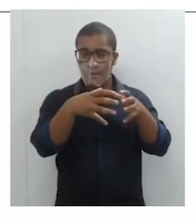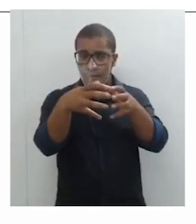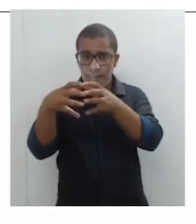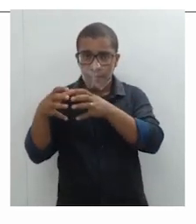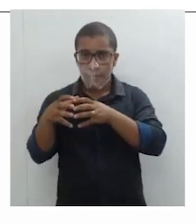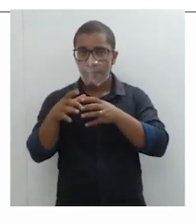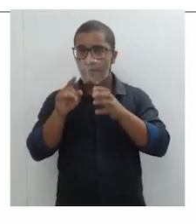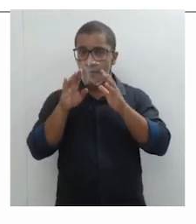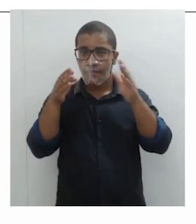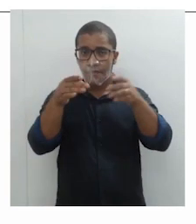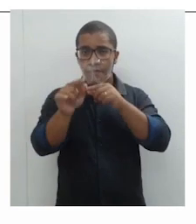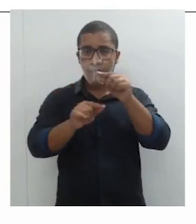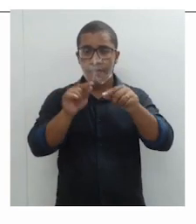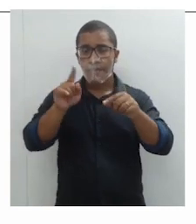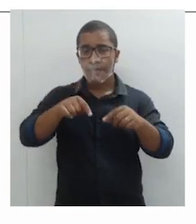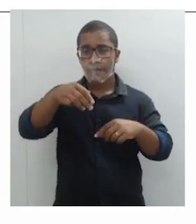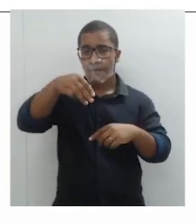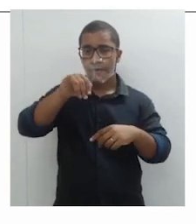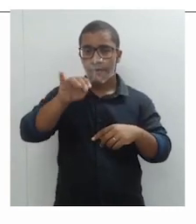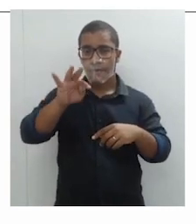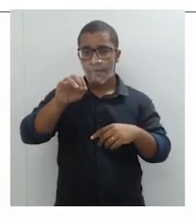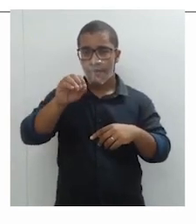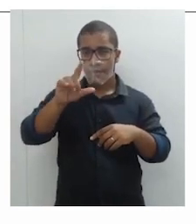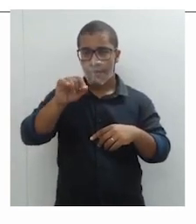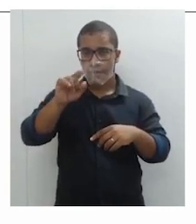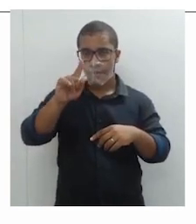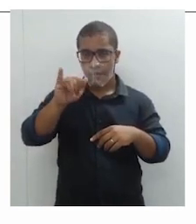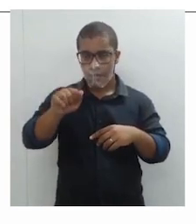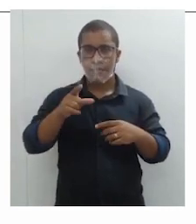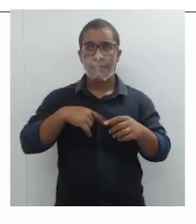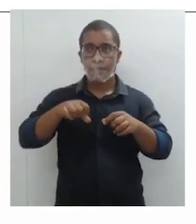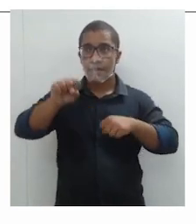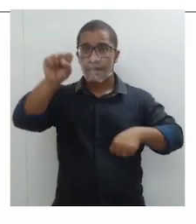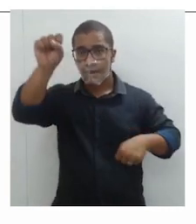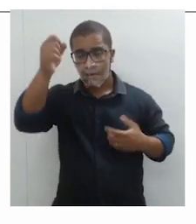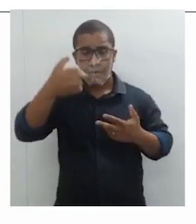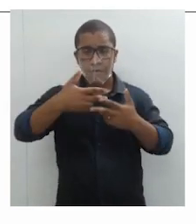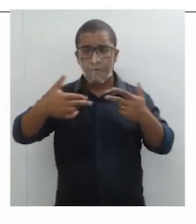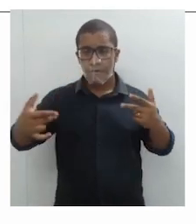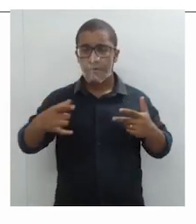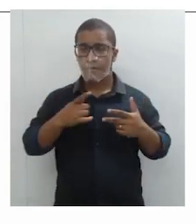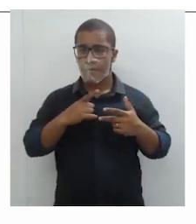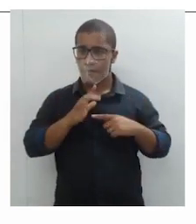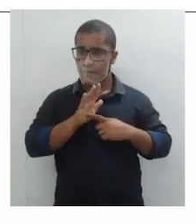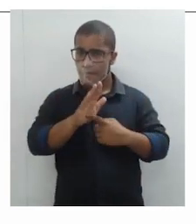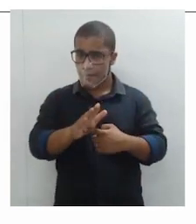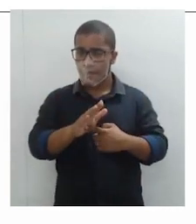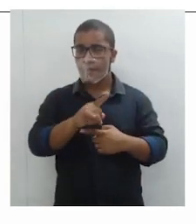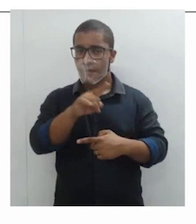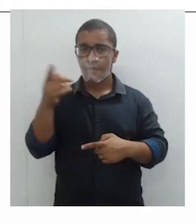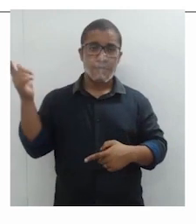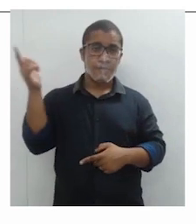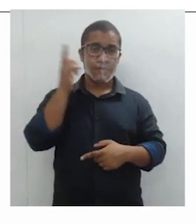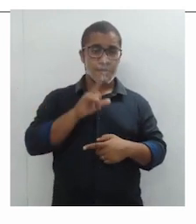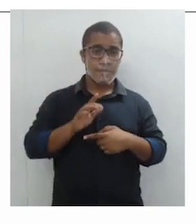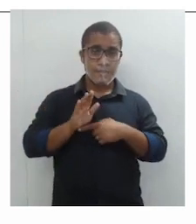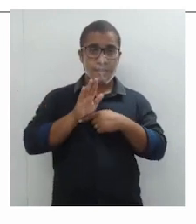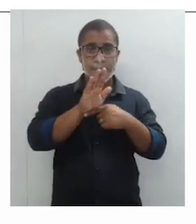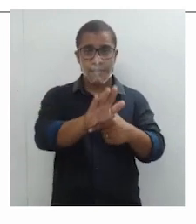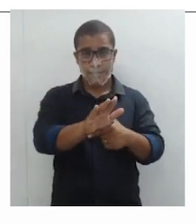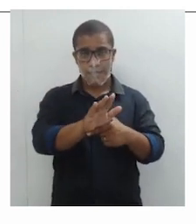mais atenção as mitologias de heróis míticos caracterizados como heróis civilizadores